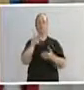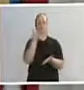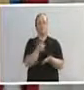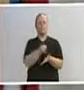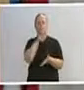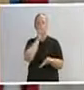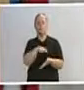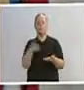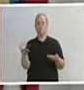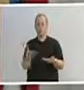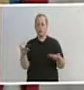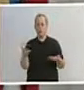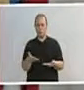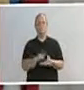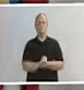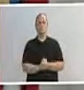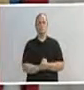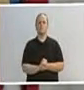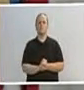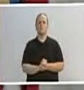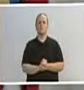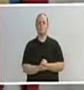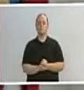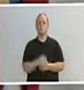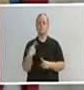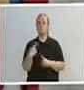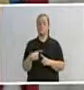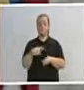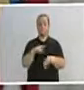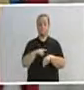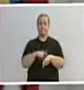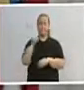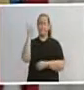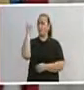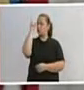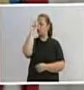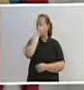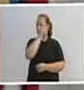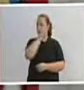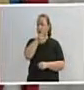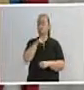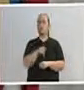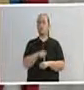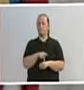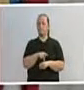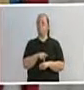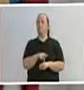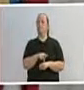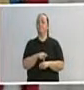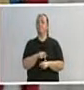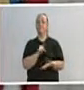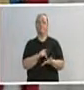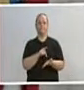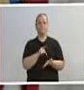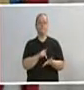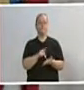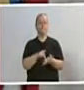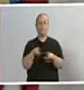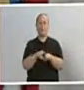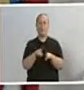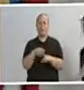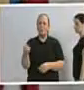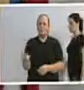tarde de hoje, em virtude da situação difícil que esse país vive, né, e em virtude dessa situação, em virtude desse fato novo,